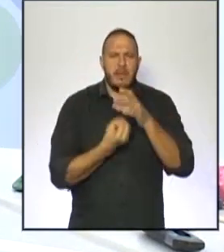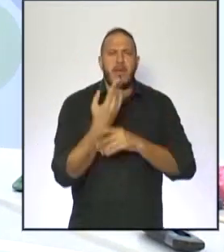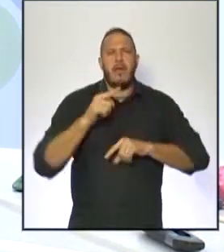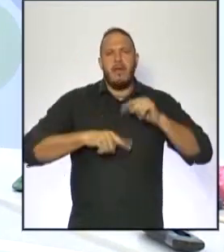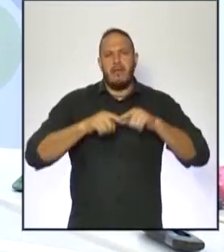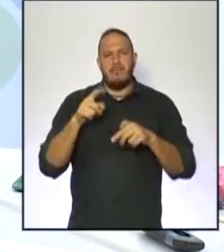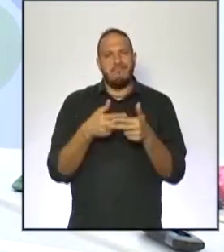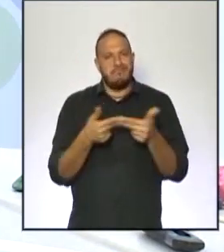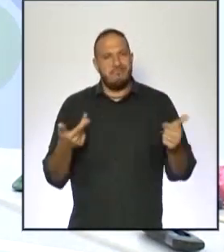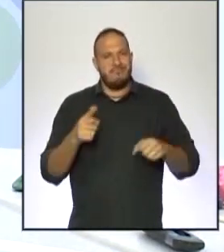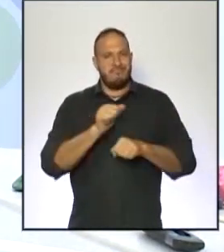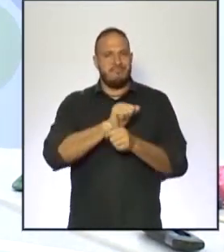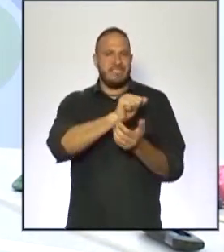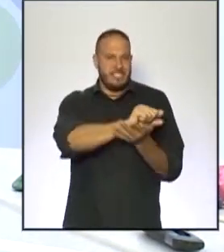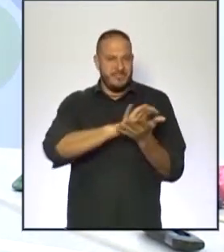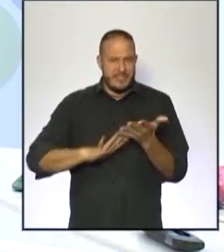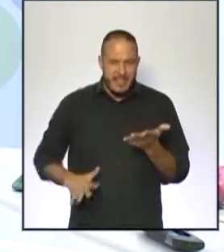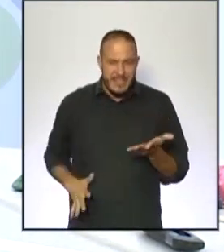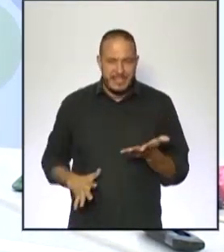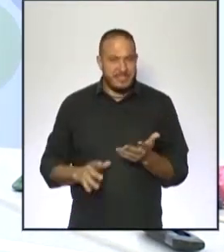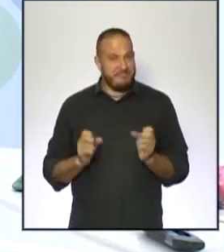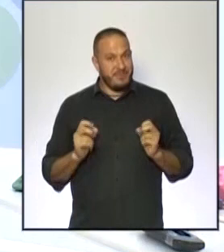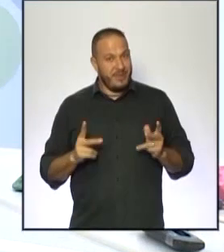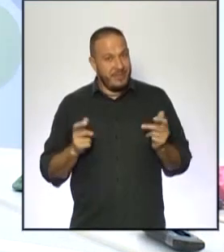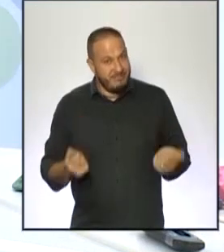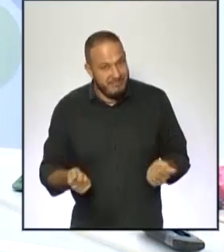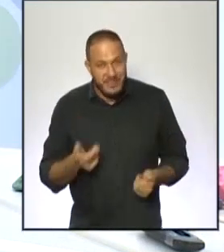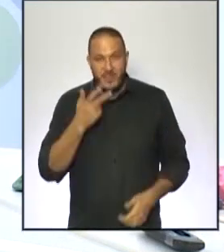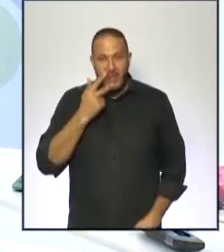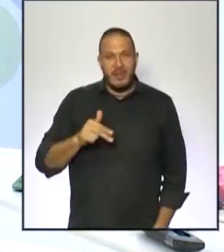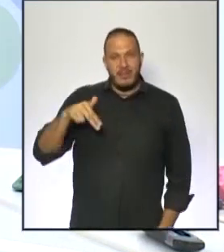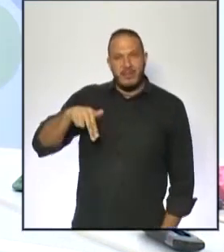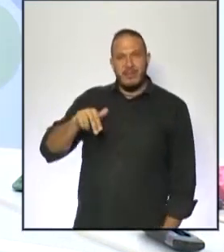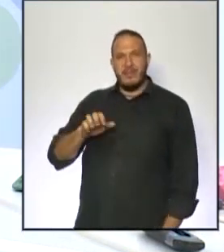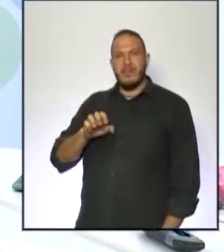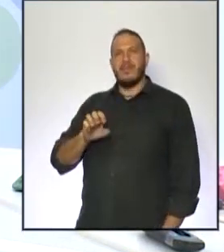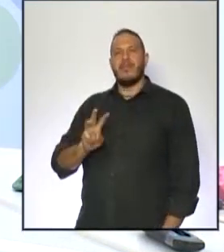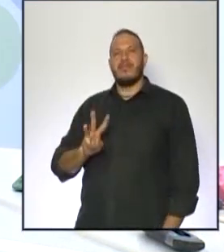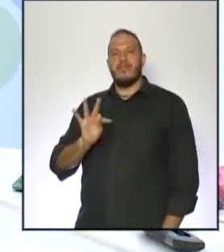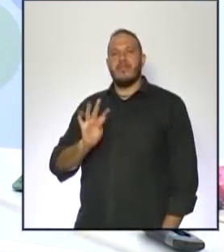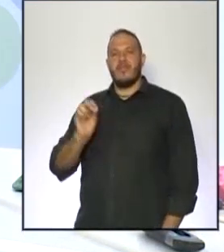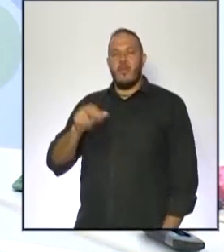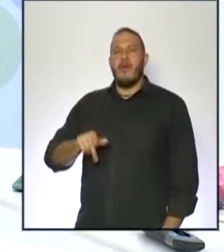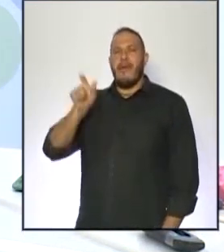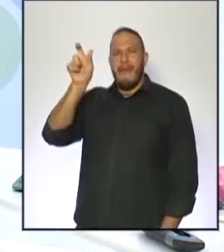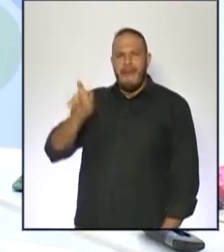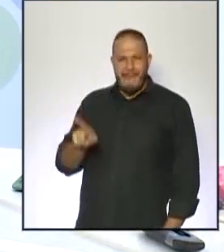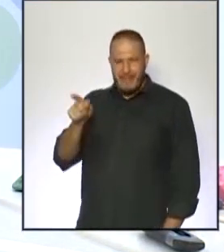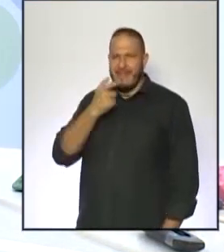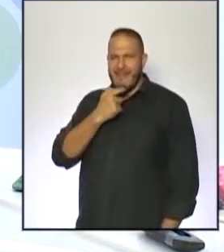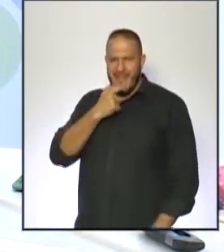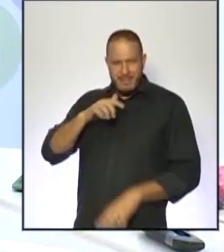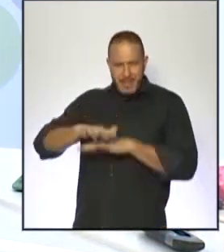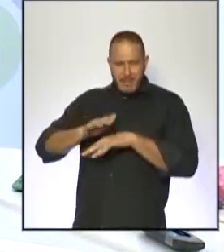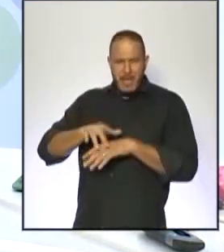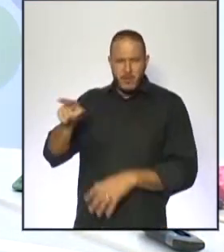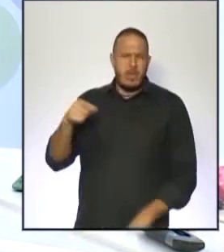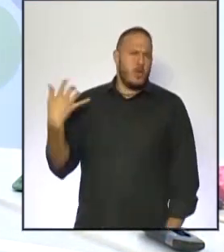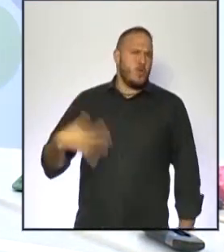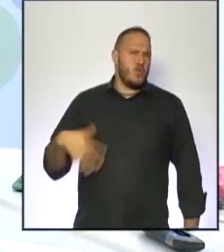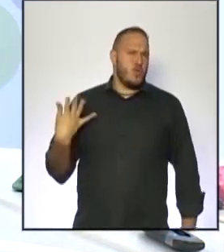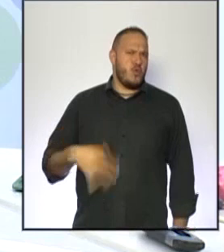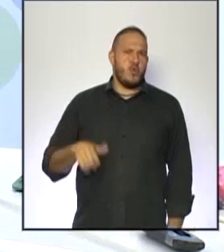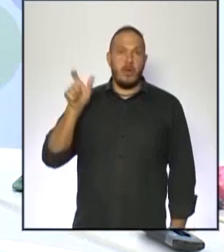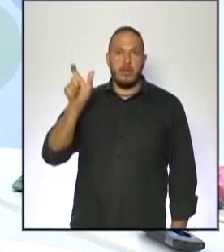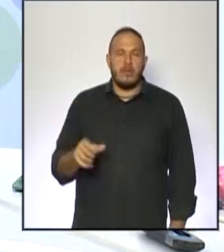atividades. E aí, então, falando de Newton, ele foi uma pessoa muito importante. Porque